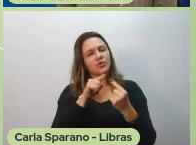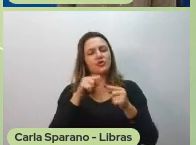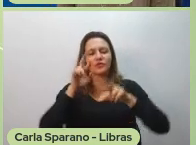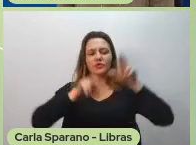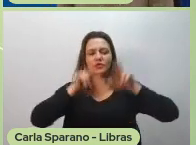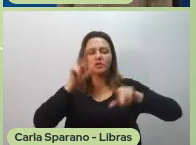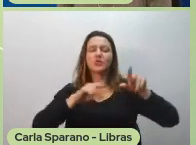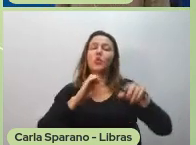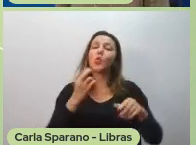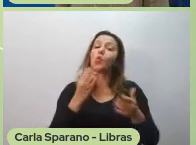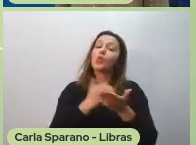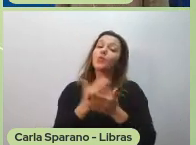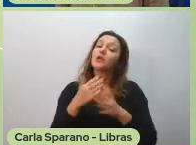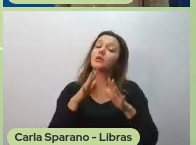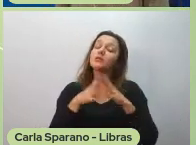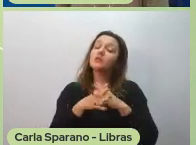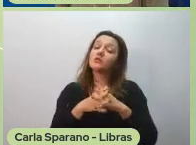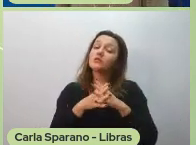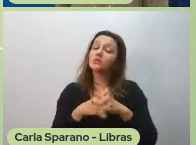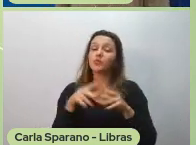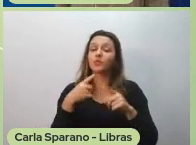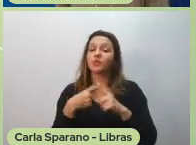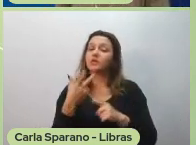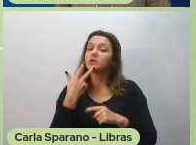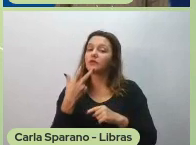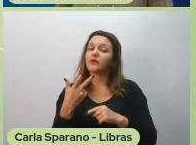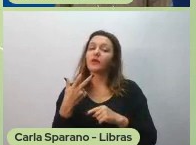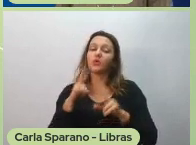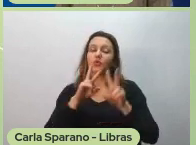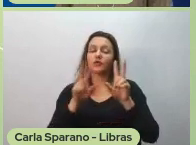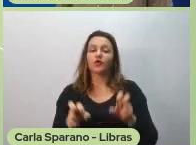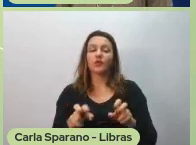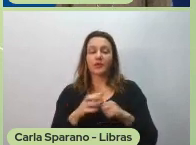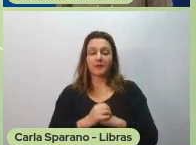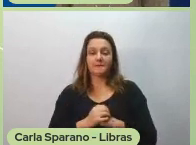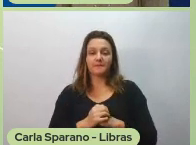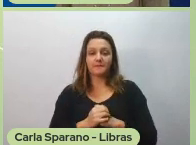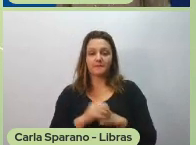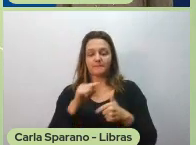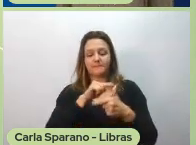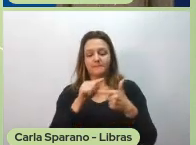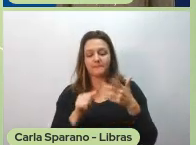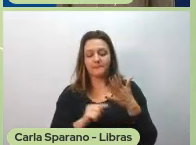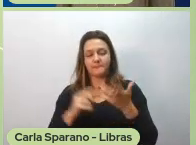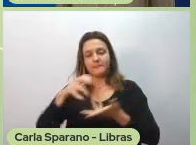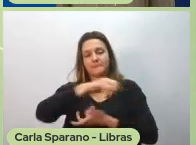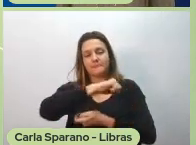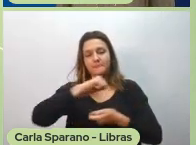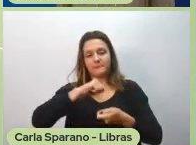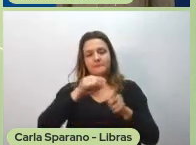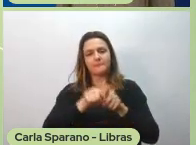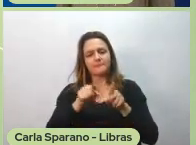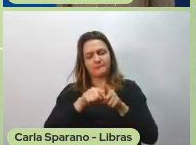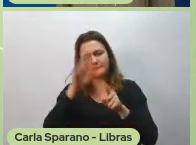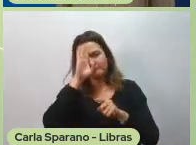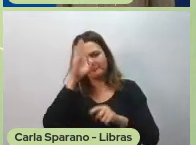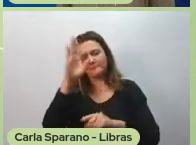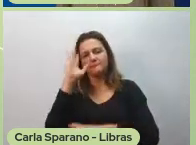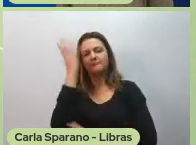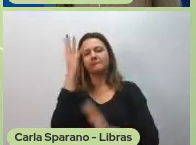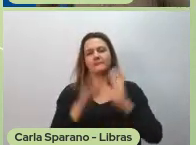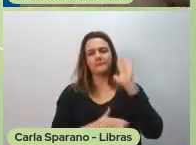a ficar complicado? Porque a gente falou muito, né, da cadeia de sustentabilidade, principalmente ambiental, com